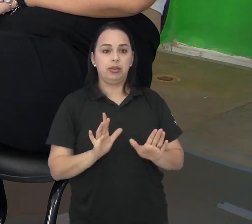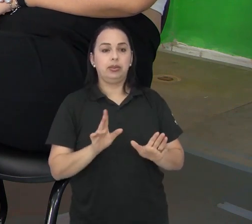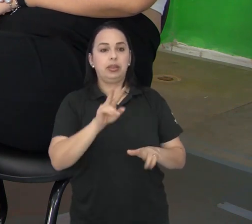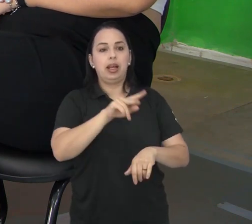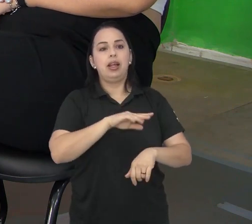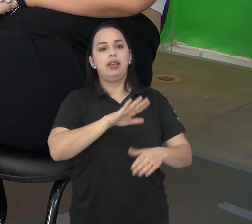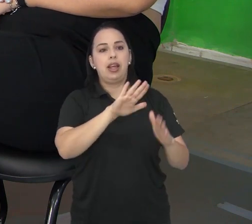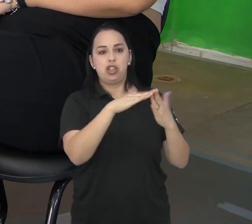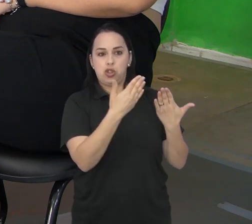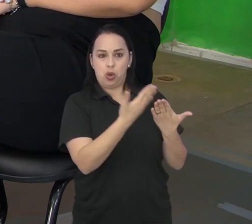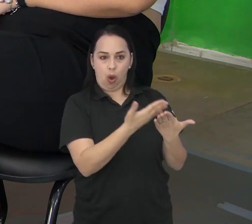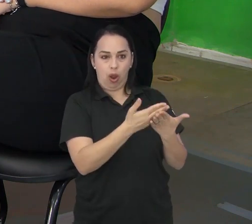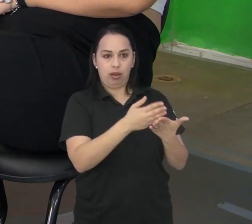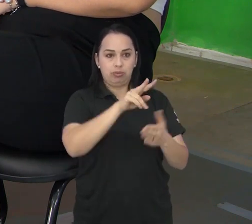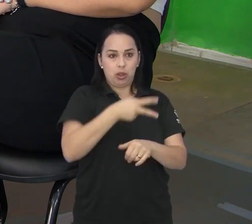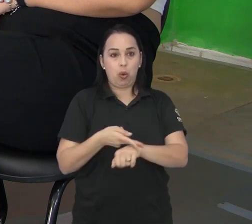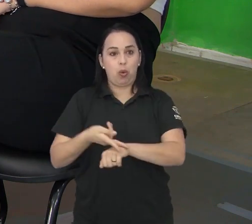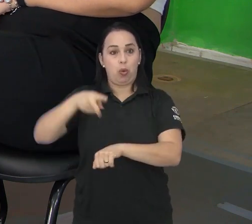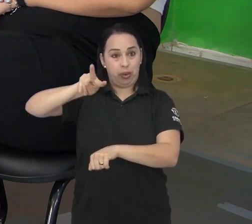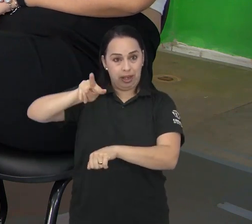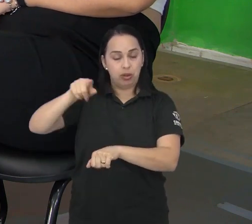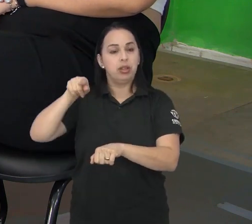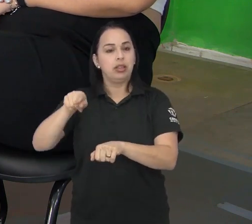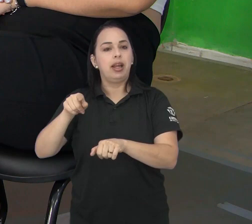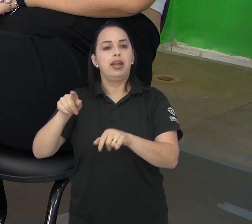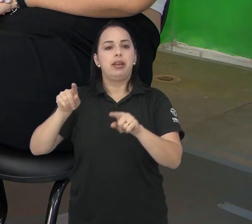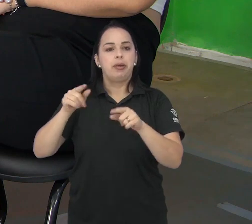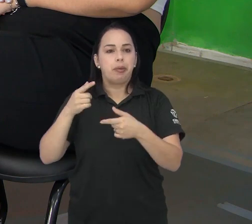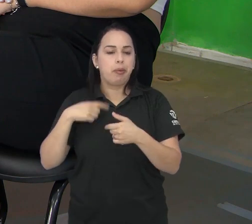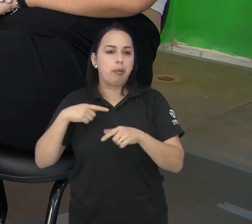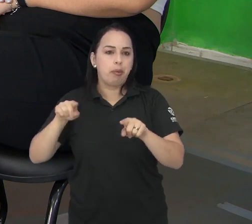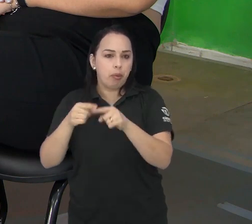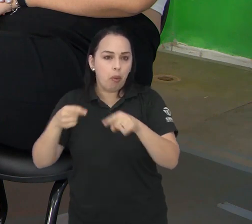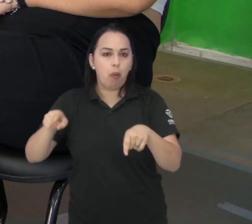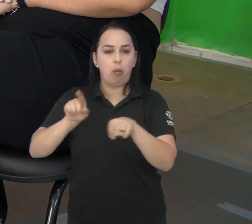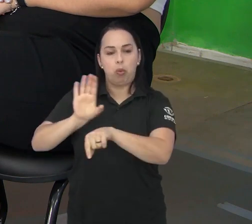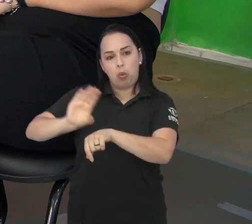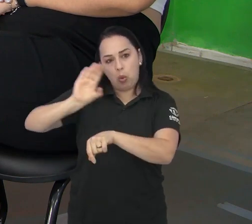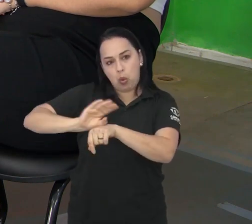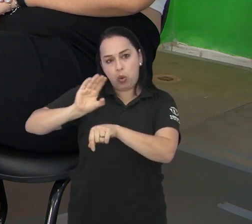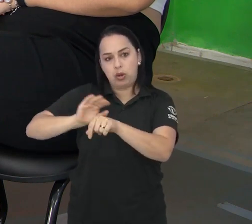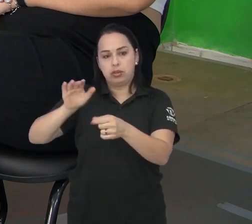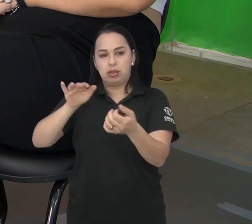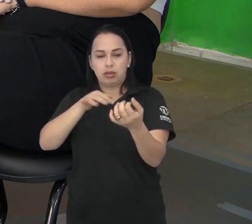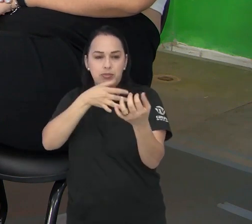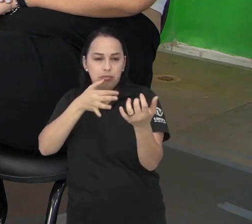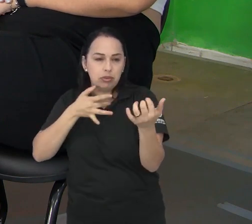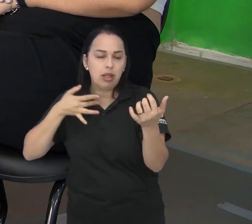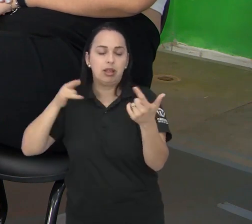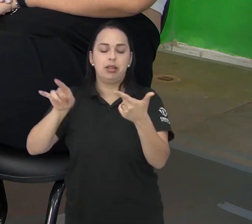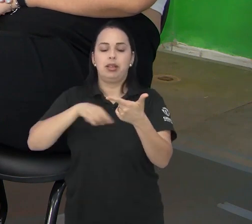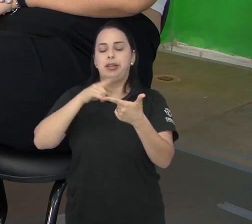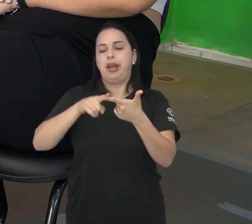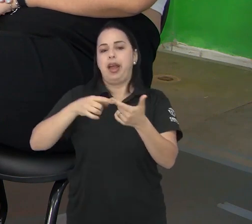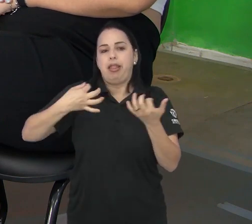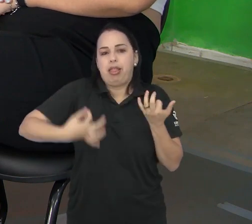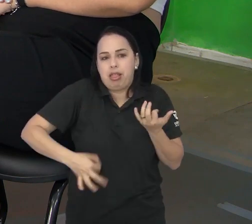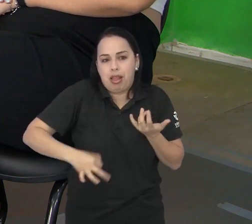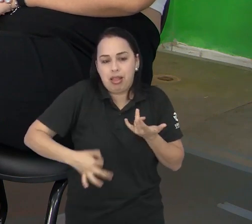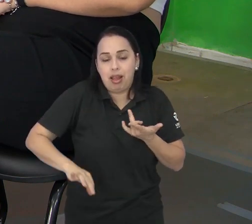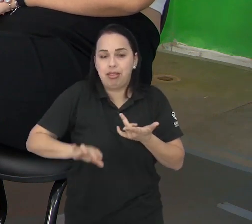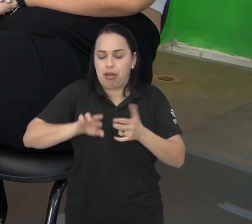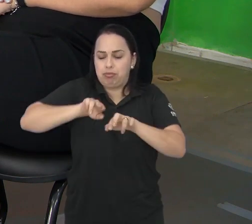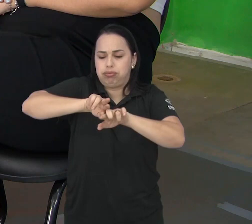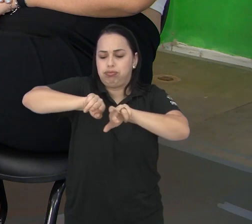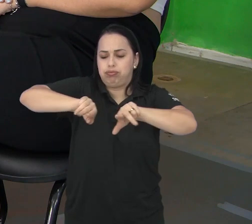nos contraturnos escolar os cursos de percussão, sopro, canto coral, cordas friccionadas, dedilhadas. Então a